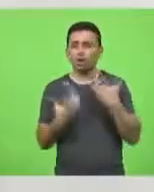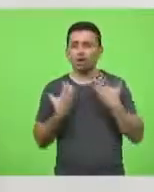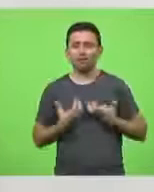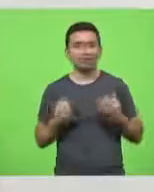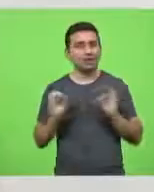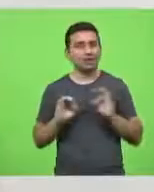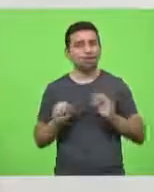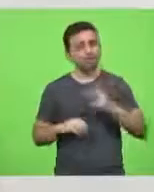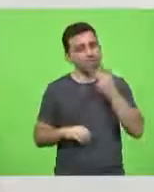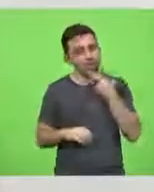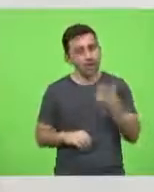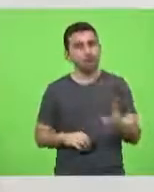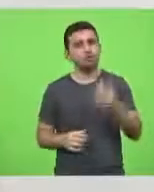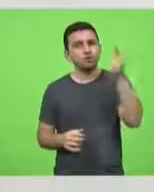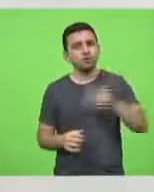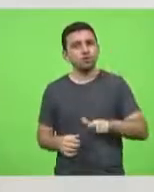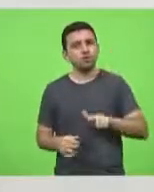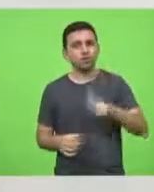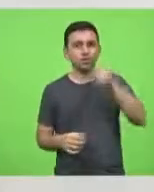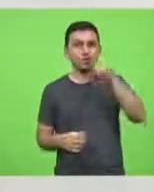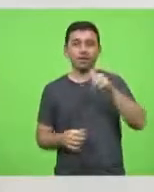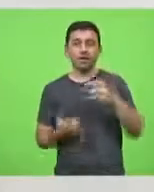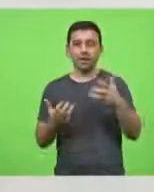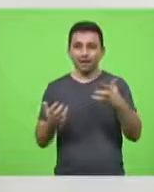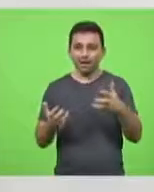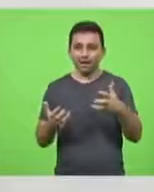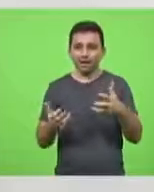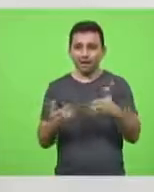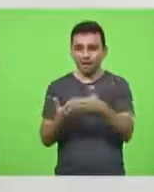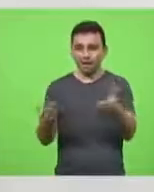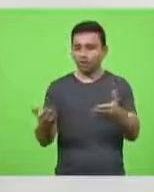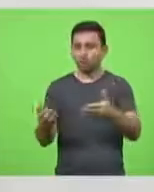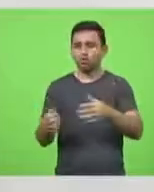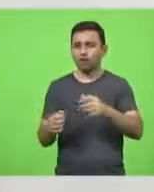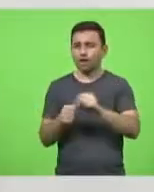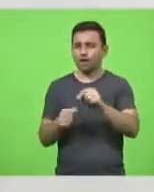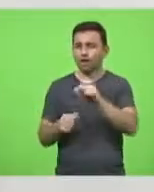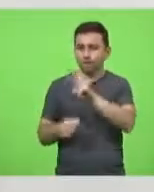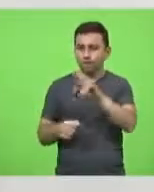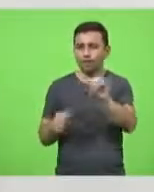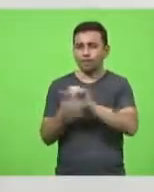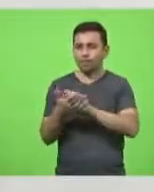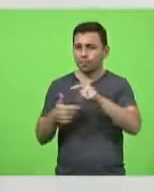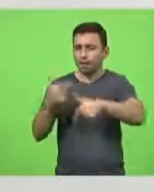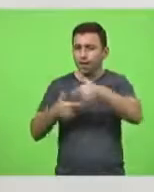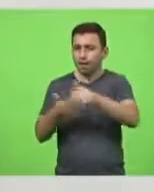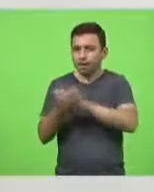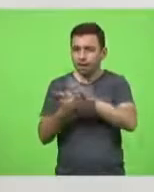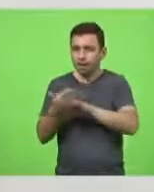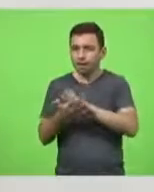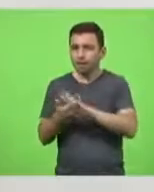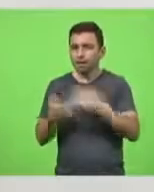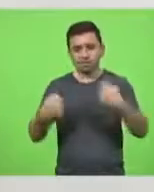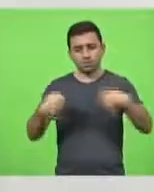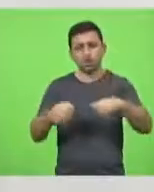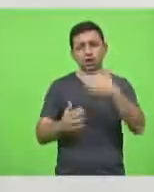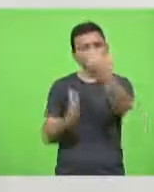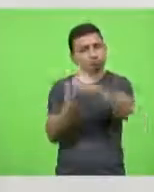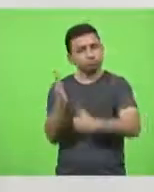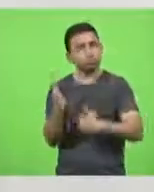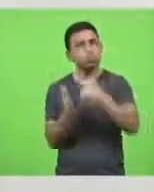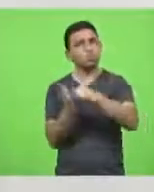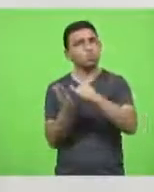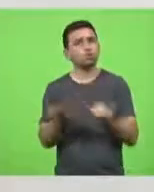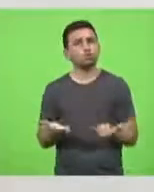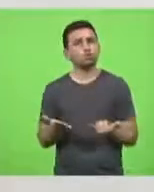quer inibir alguém de trabalhar, ela tem que subsidiar. Não tem dinheiro, não pode impedir de trabalhar. Quer fazer